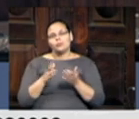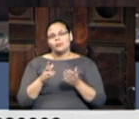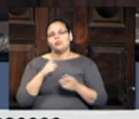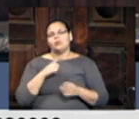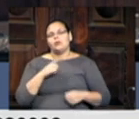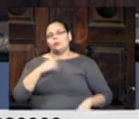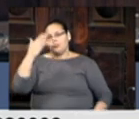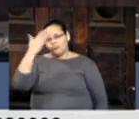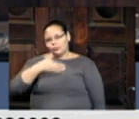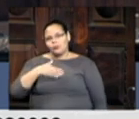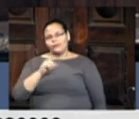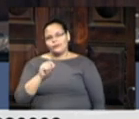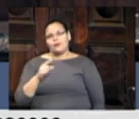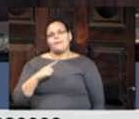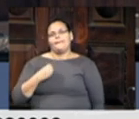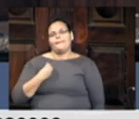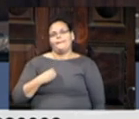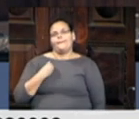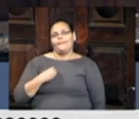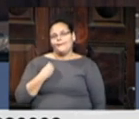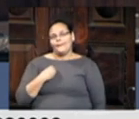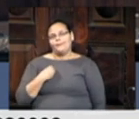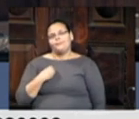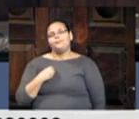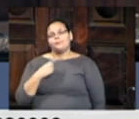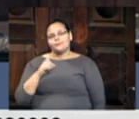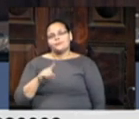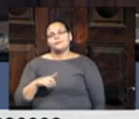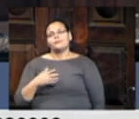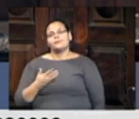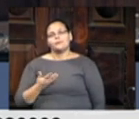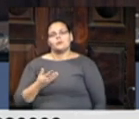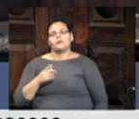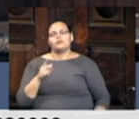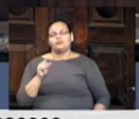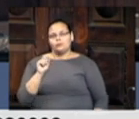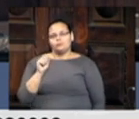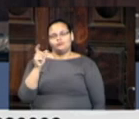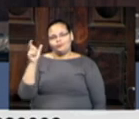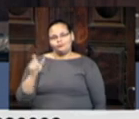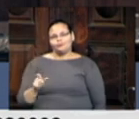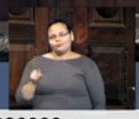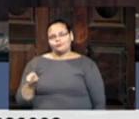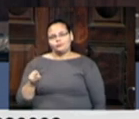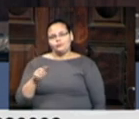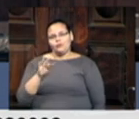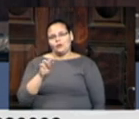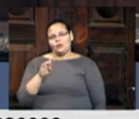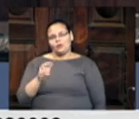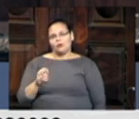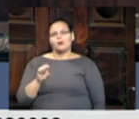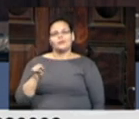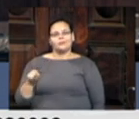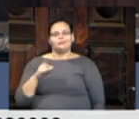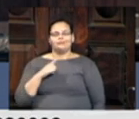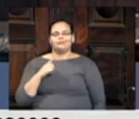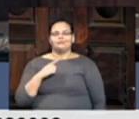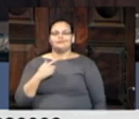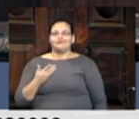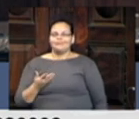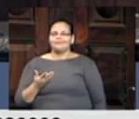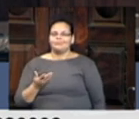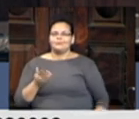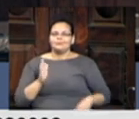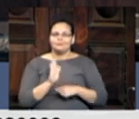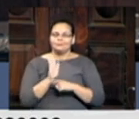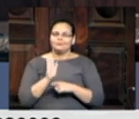prova da participação de alguém do TRE. A Polícia